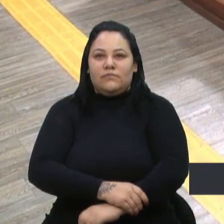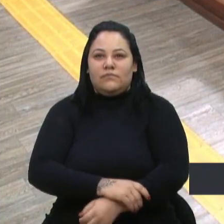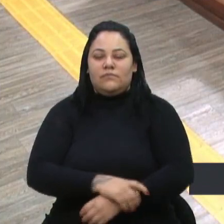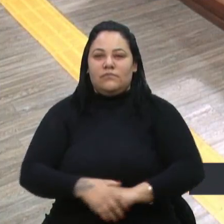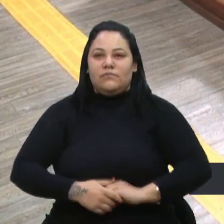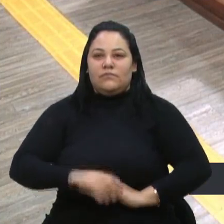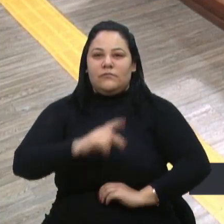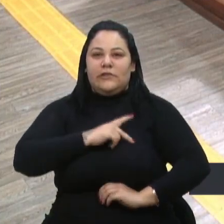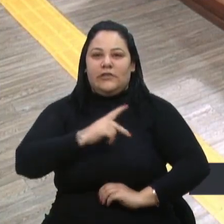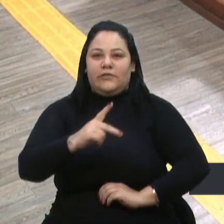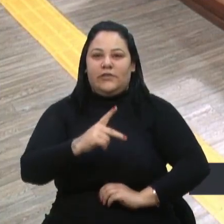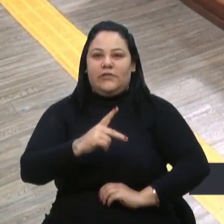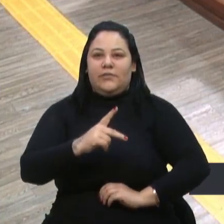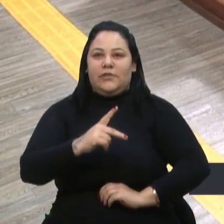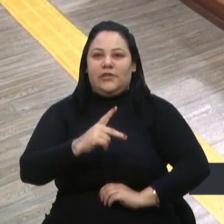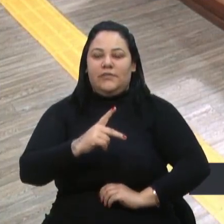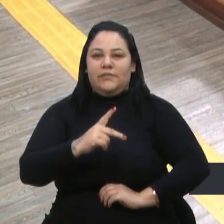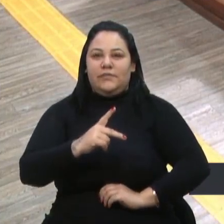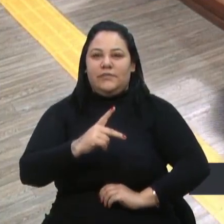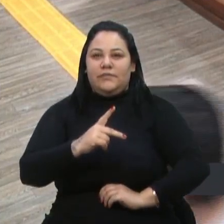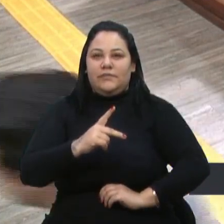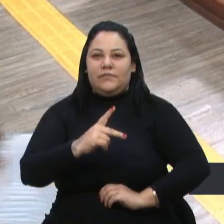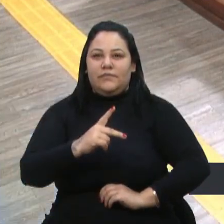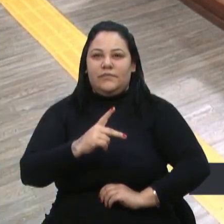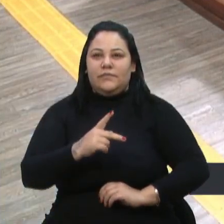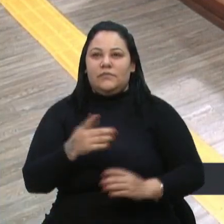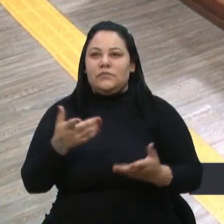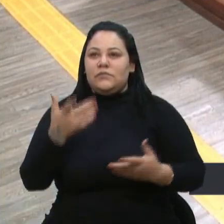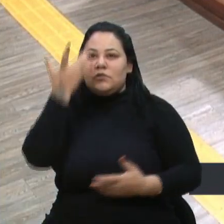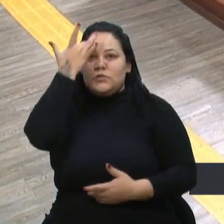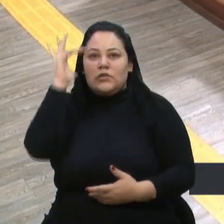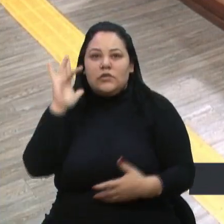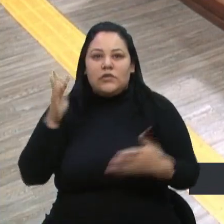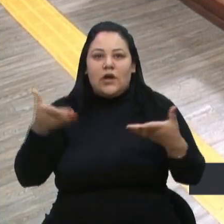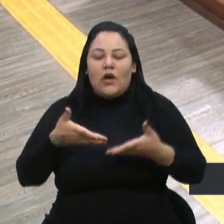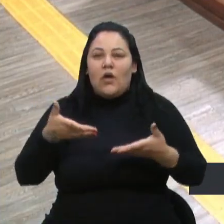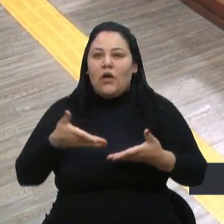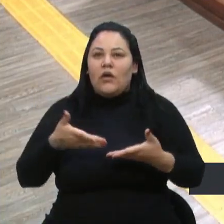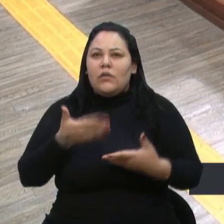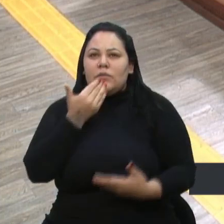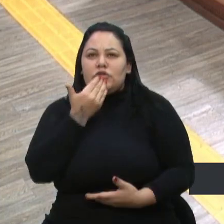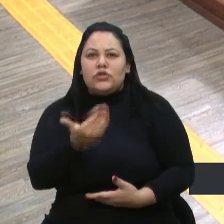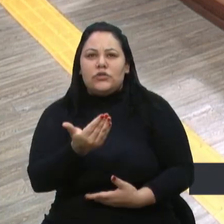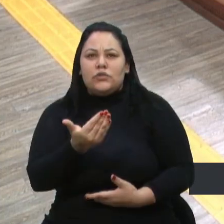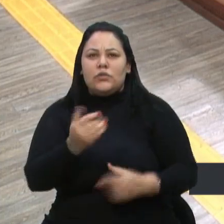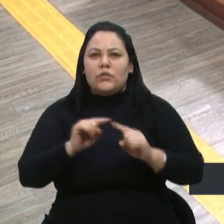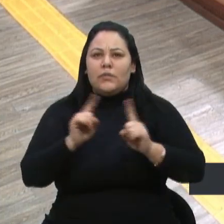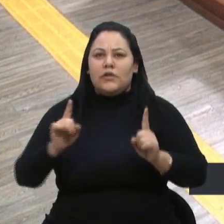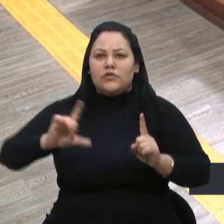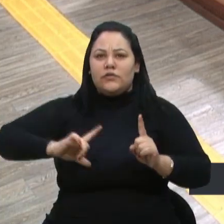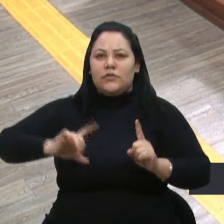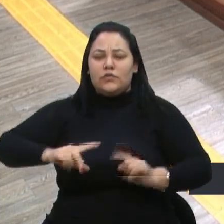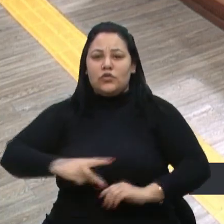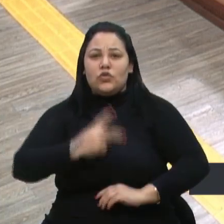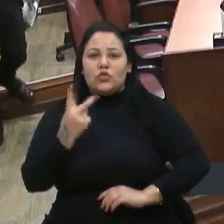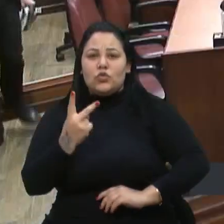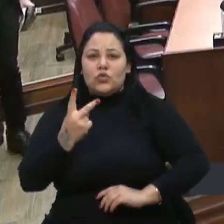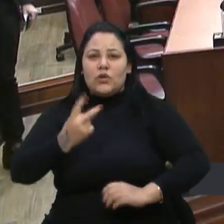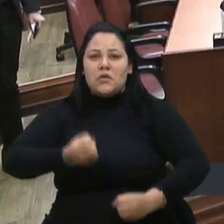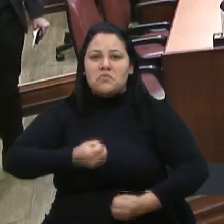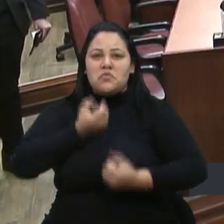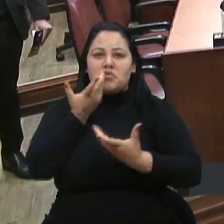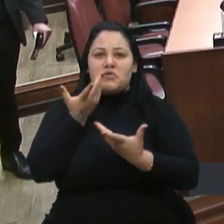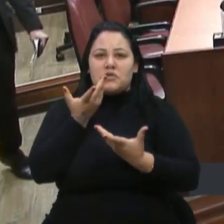Senhor presidente, se me permite, não sei se agora é o momento, é uma questão de ordem, nós tivemos duas poesias, dois